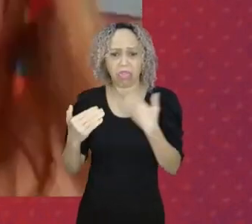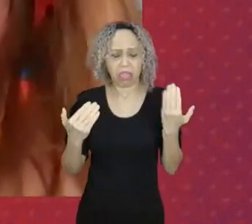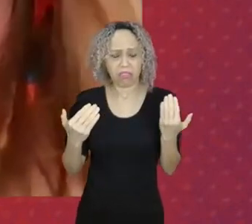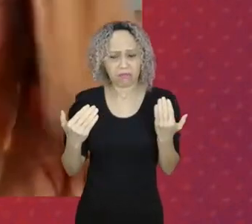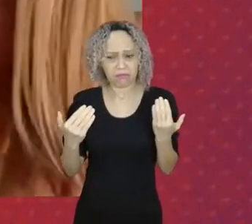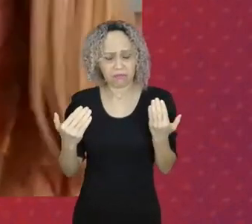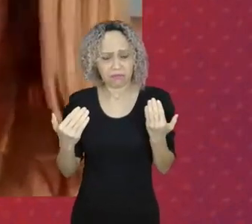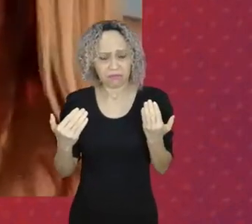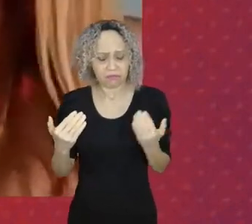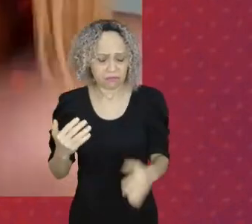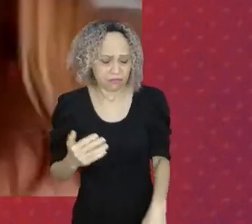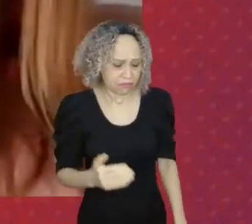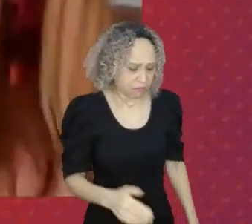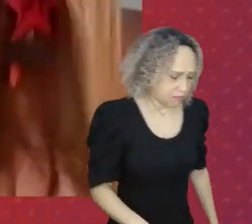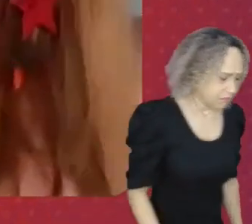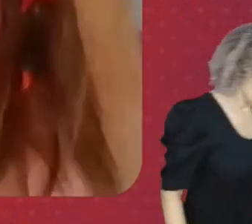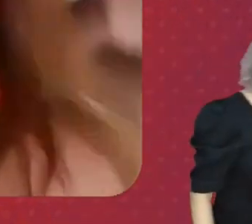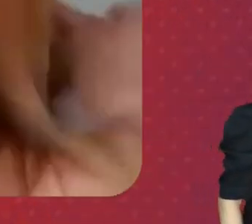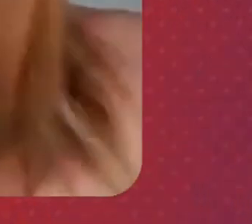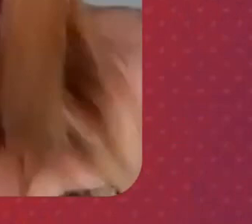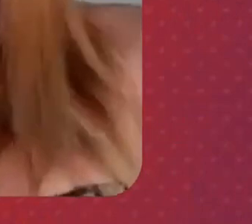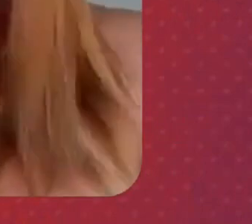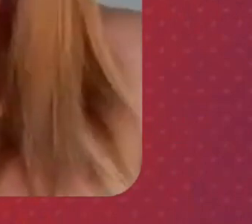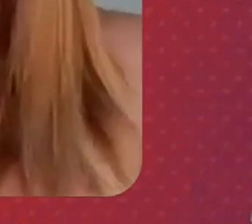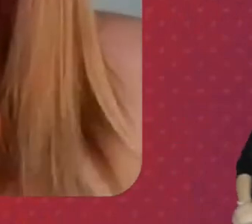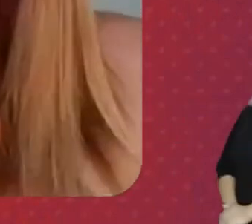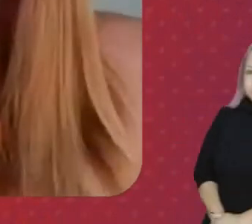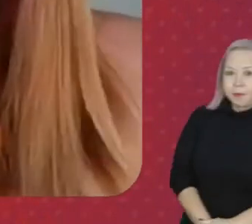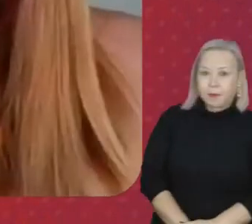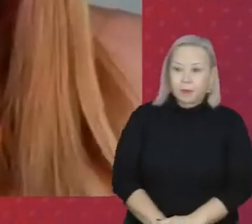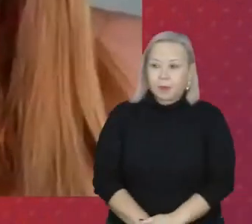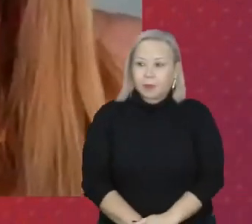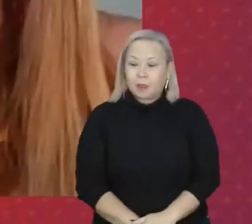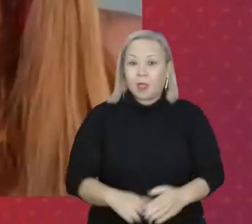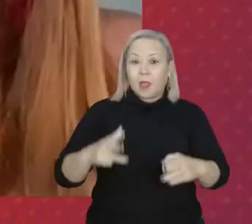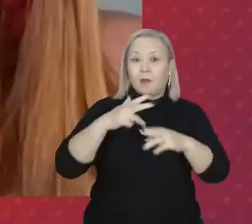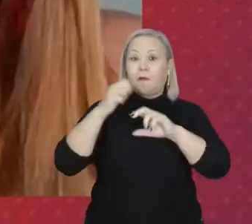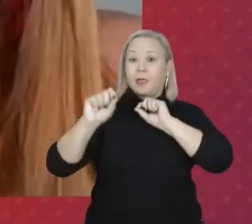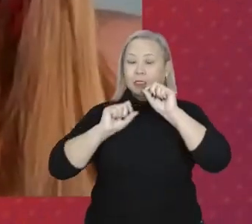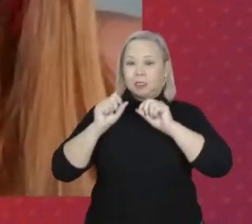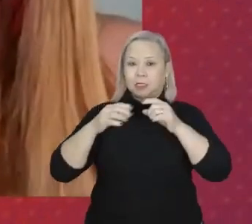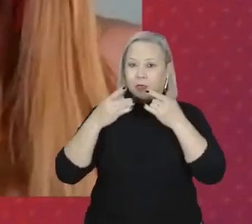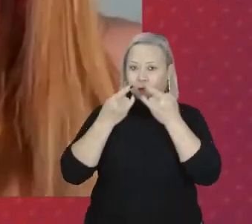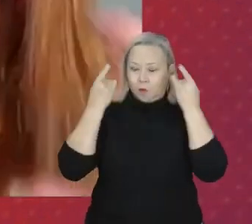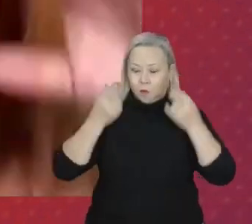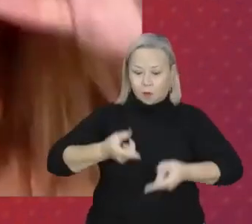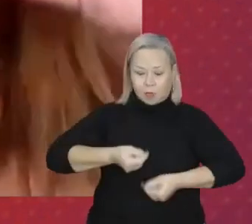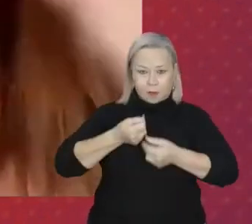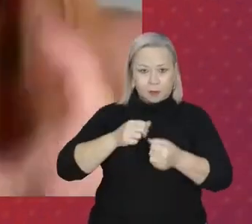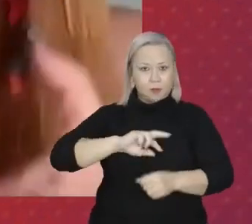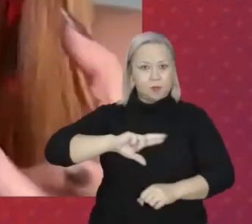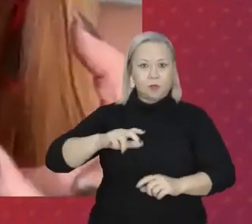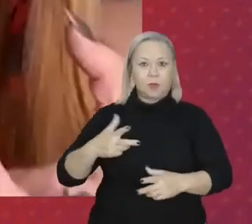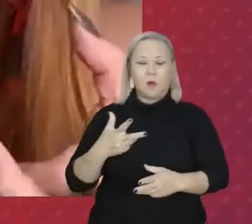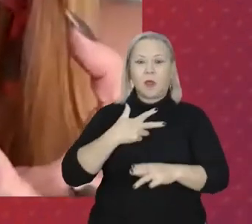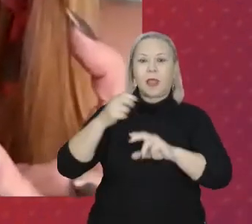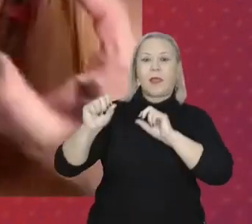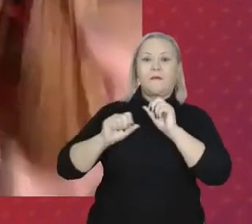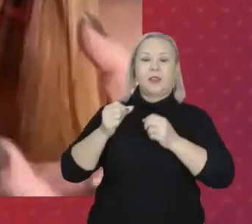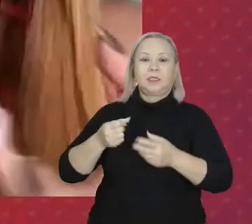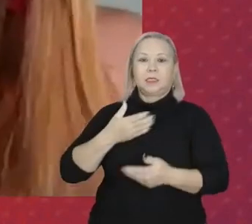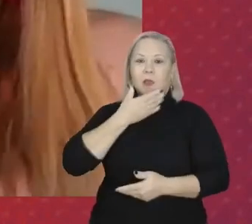a gente não supera isso. Superar o capitalismo não é superar o patriarcado, a gente sabe disso, né? Então, essa